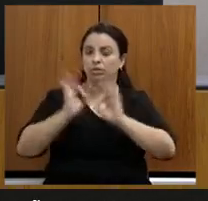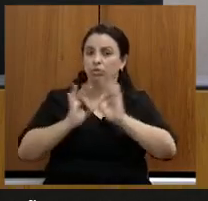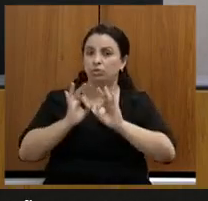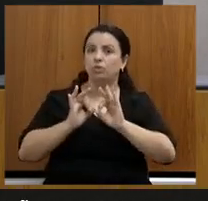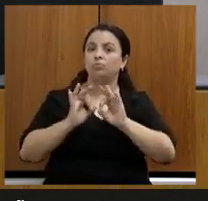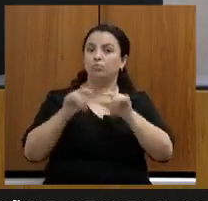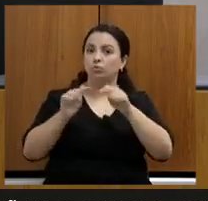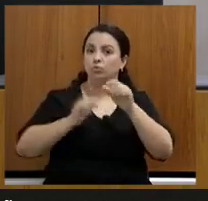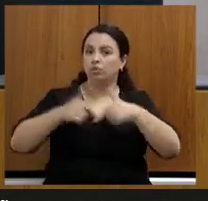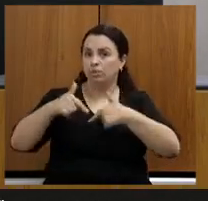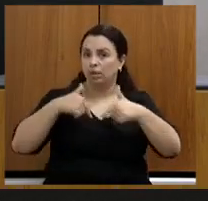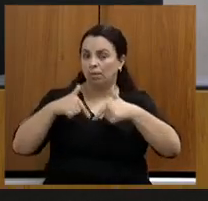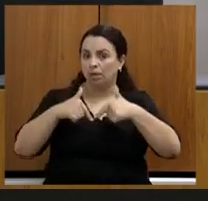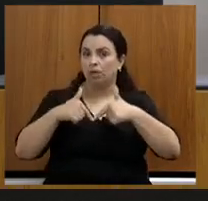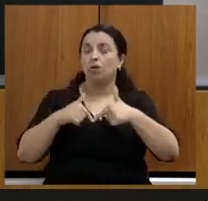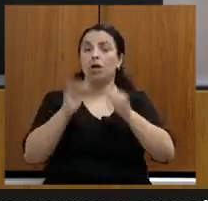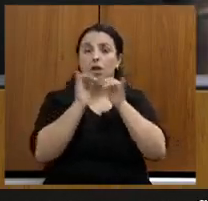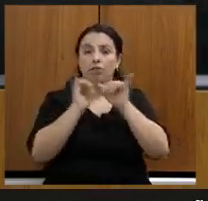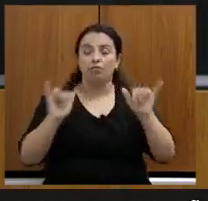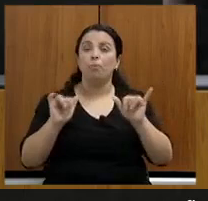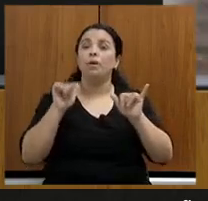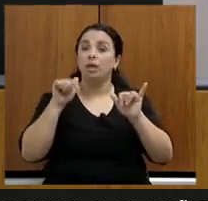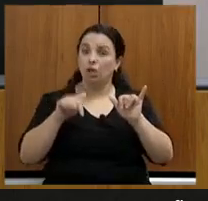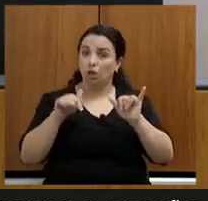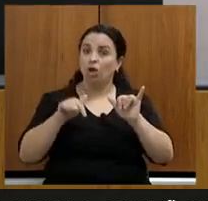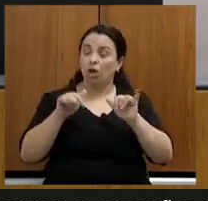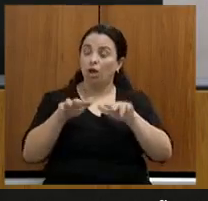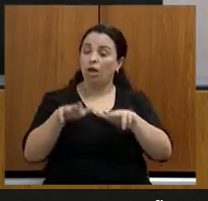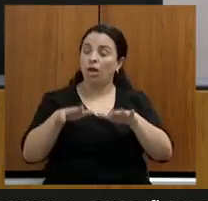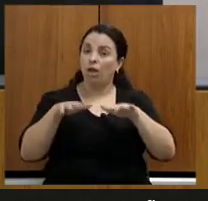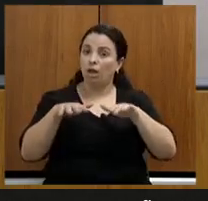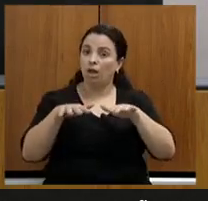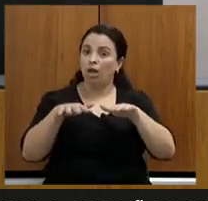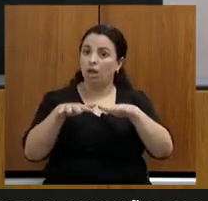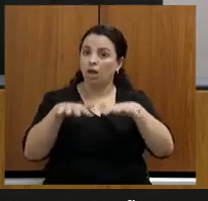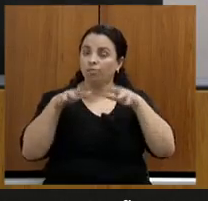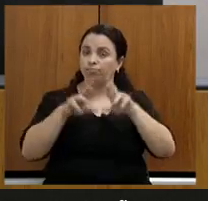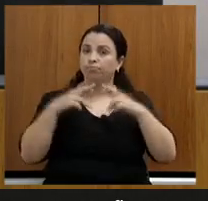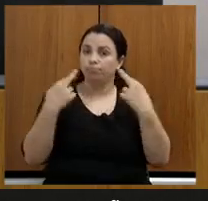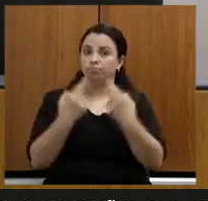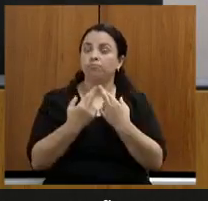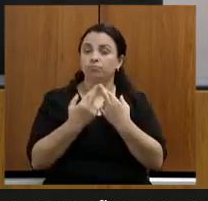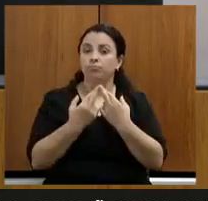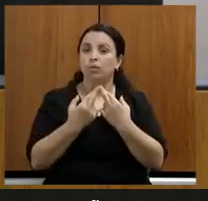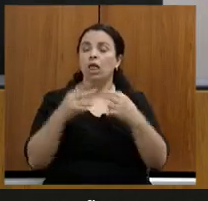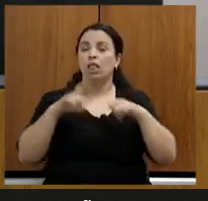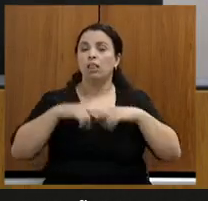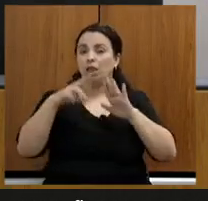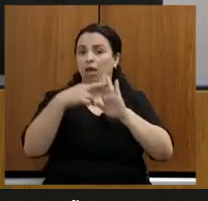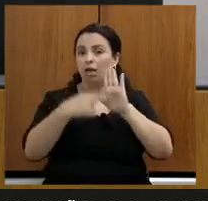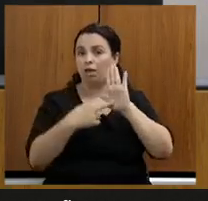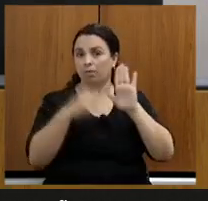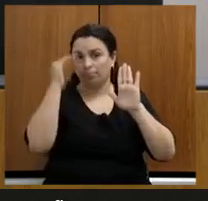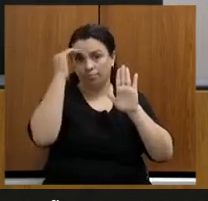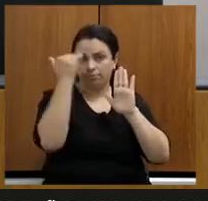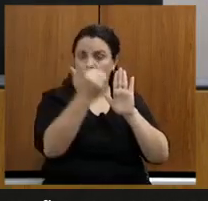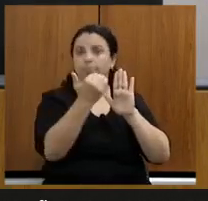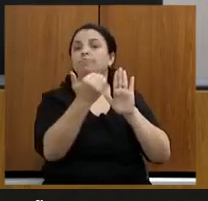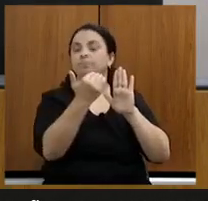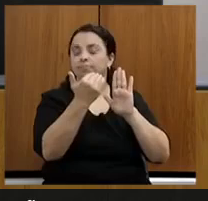parlamentares e aos convidados que os atos dessa reunião obedecerão as seguintes normas e procedimentos.